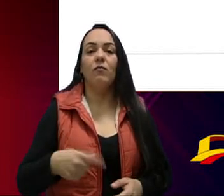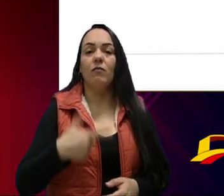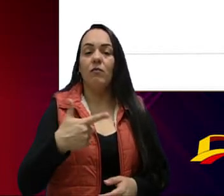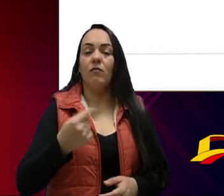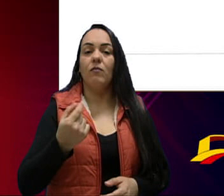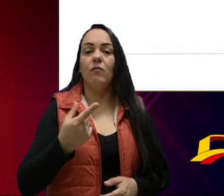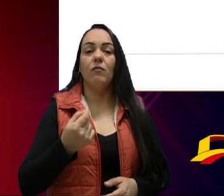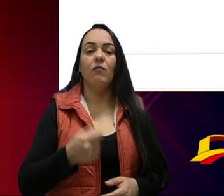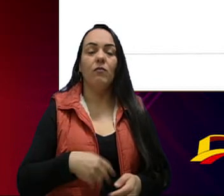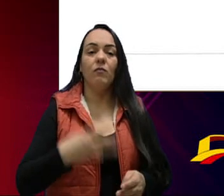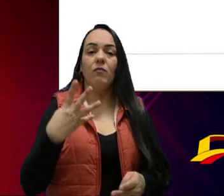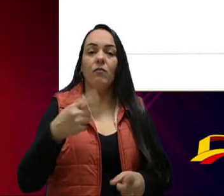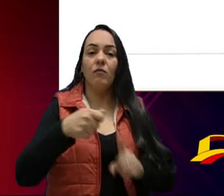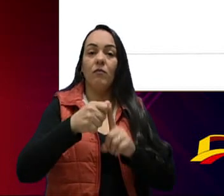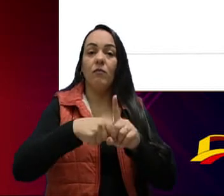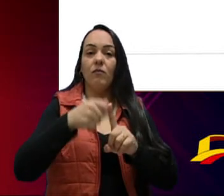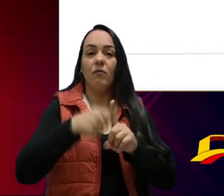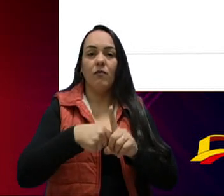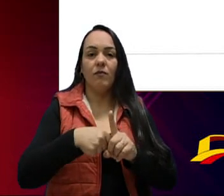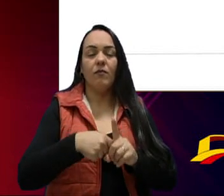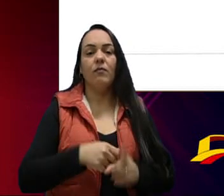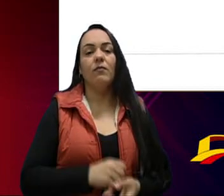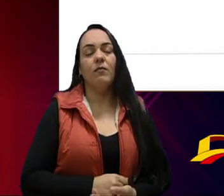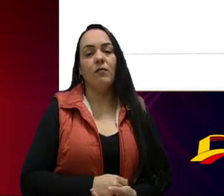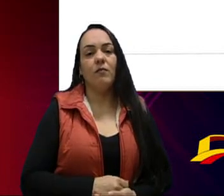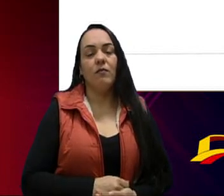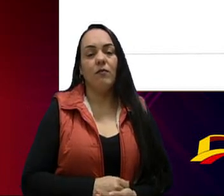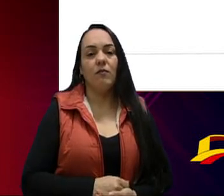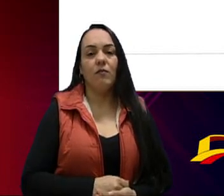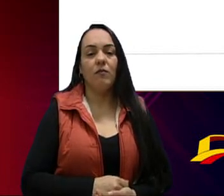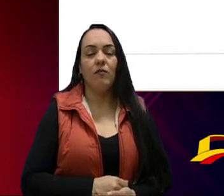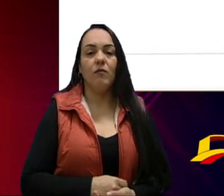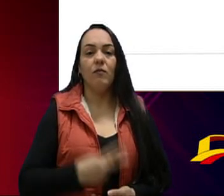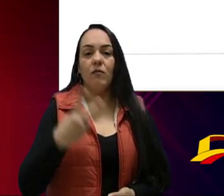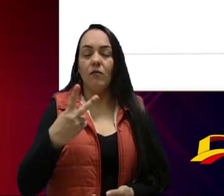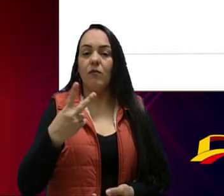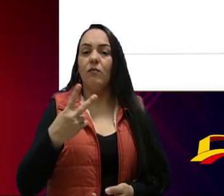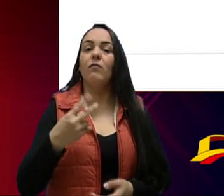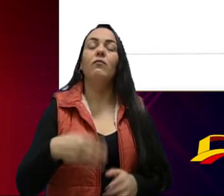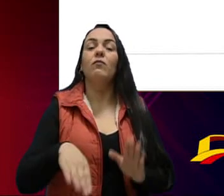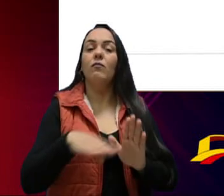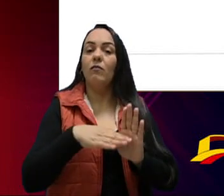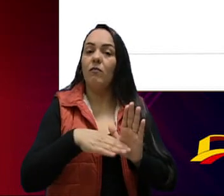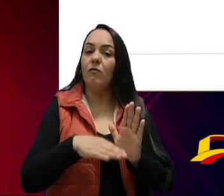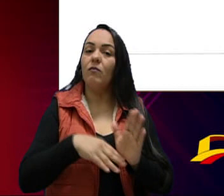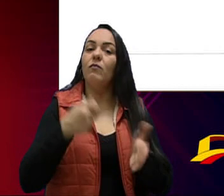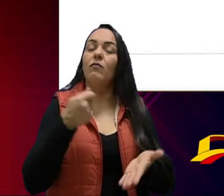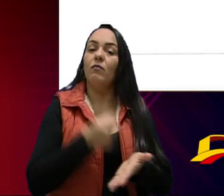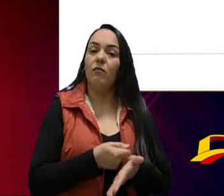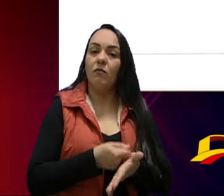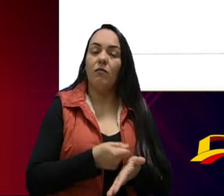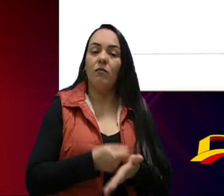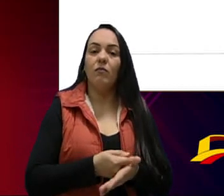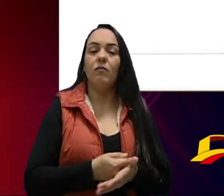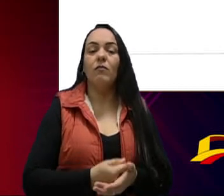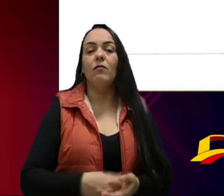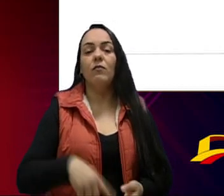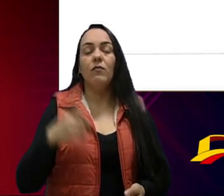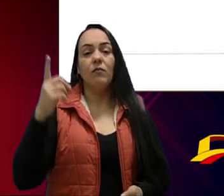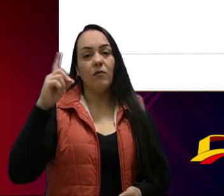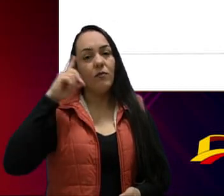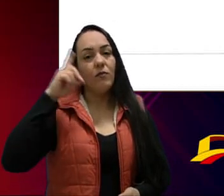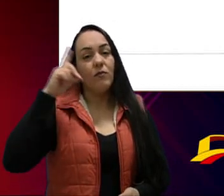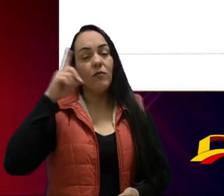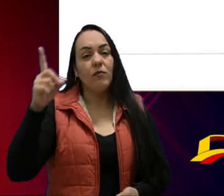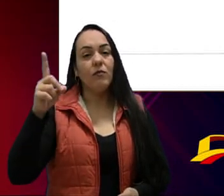2020 no primeiro quadrimestre bom então são dois recursos de custeio aqui tá a data do